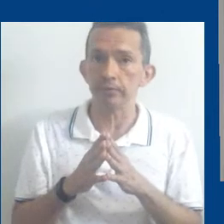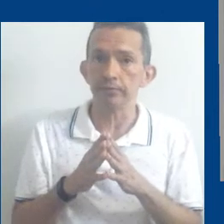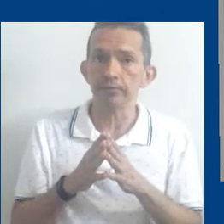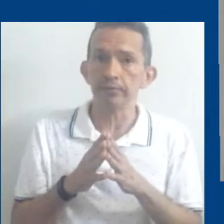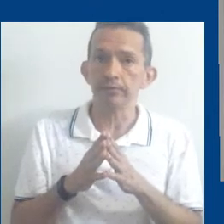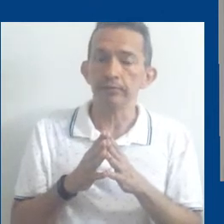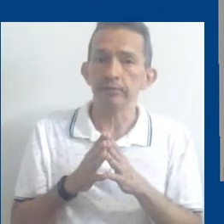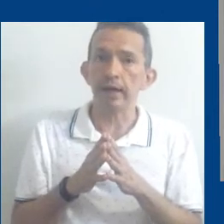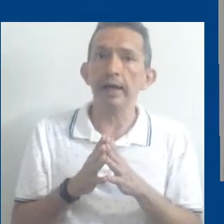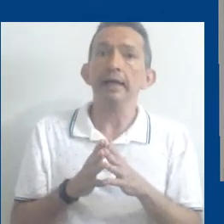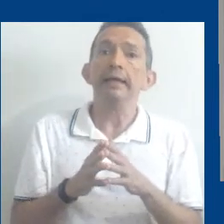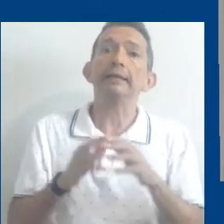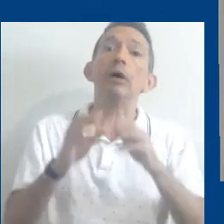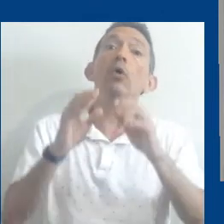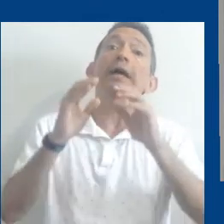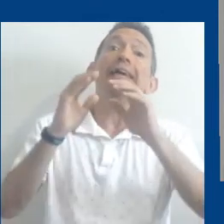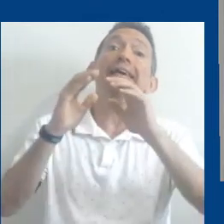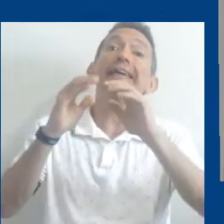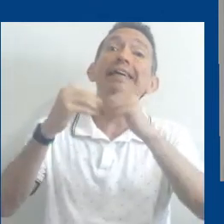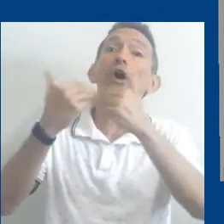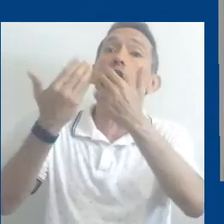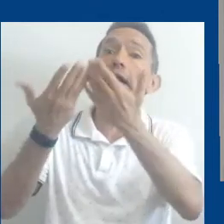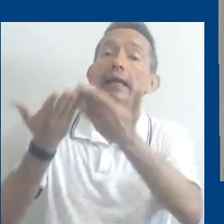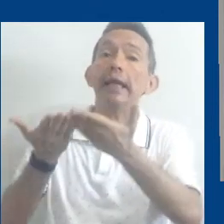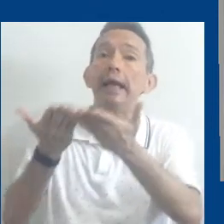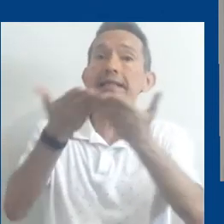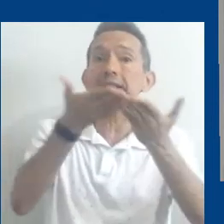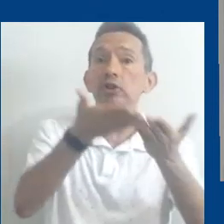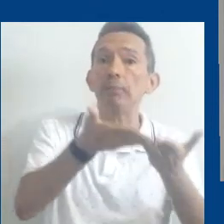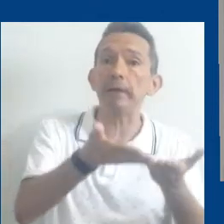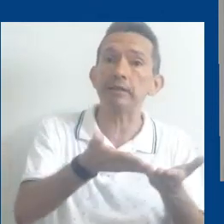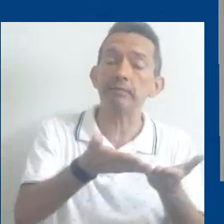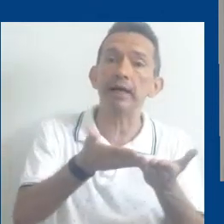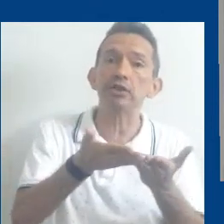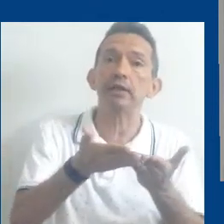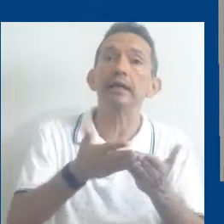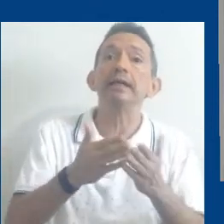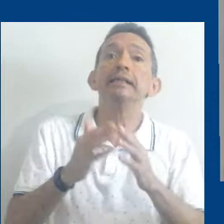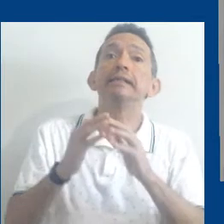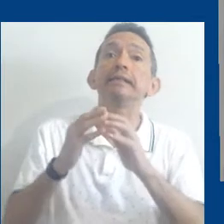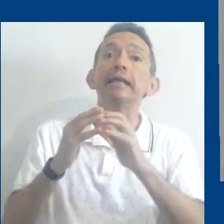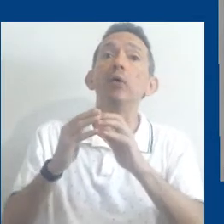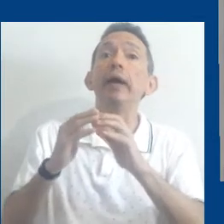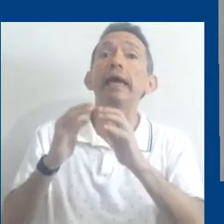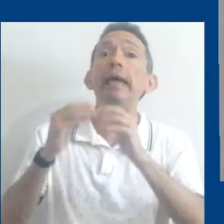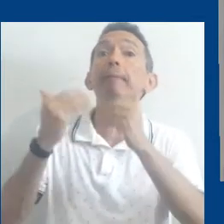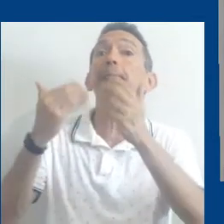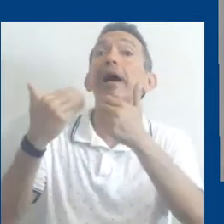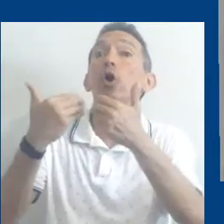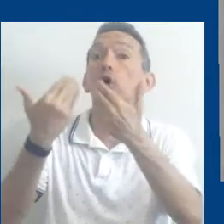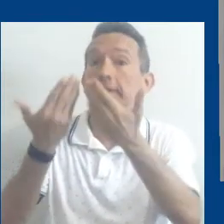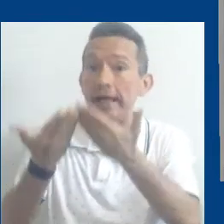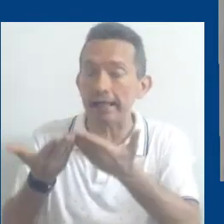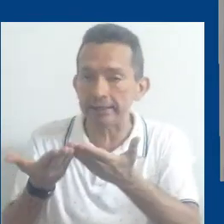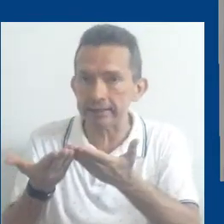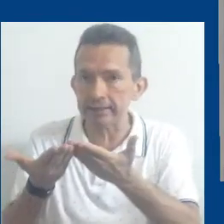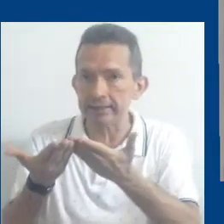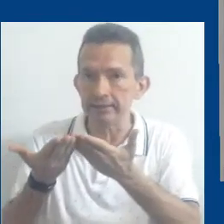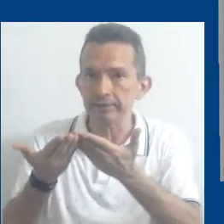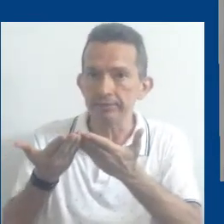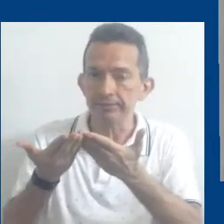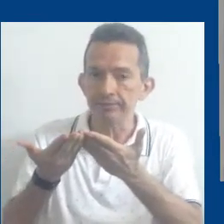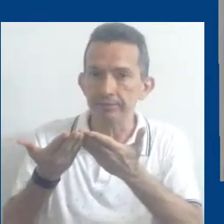liso, tá? Então, em que organela citoplasmática são